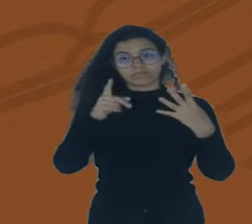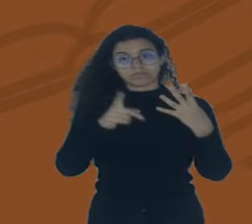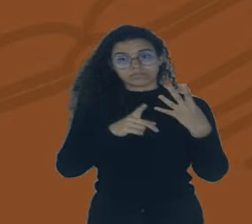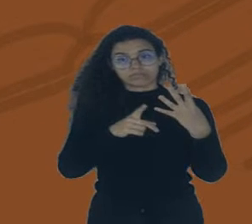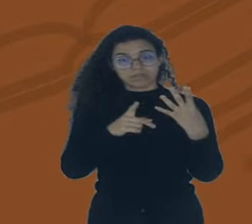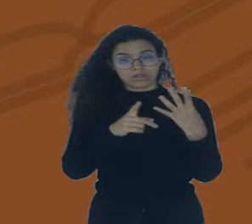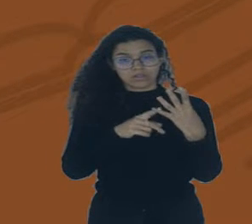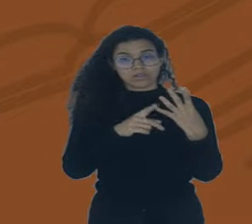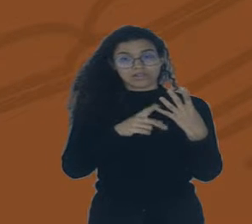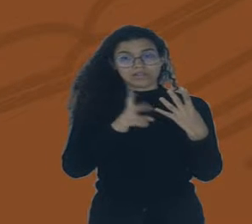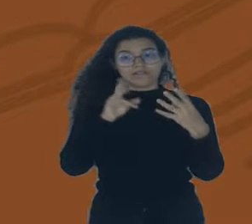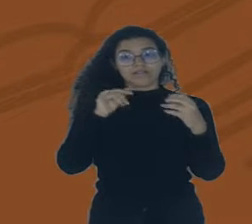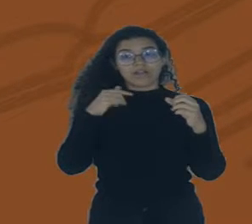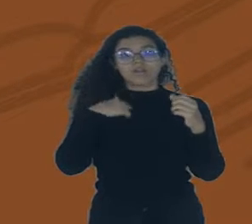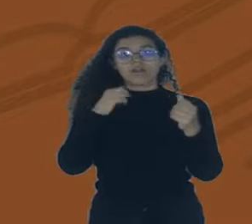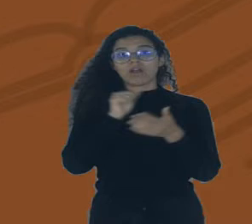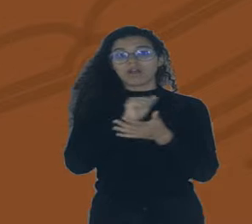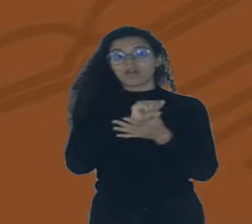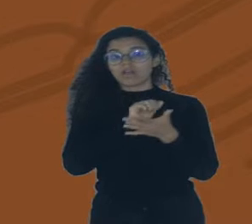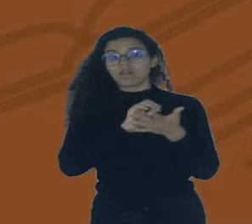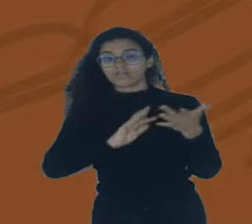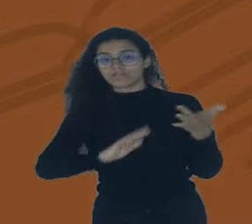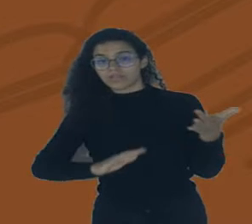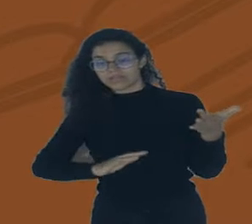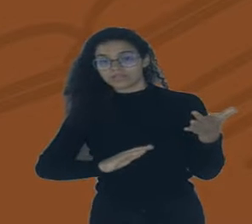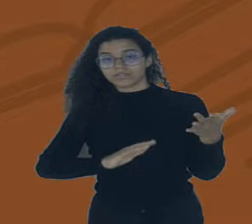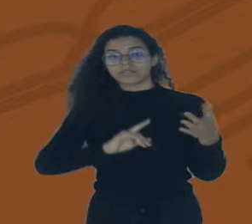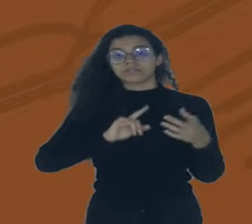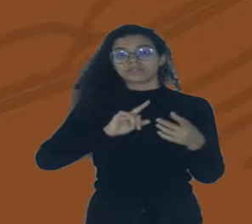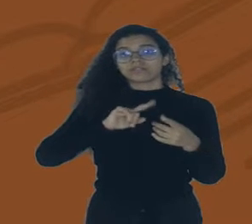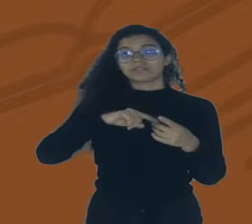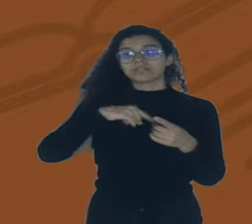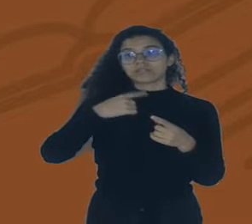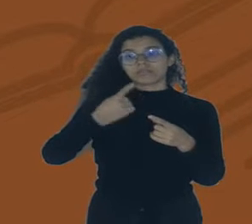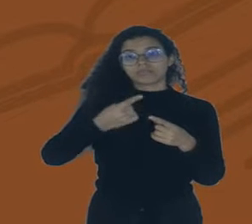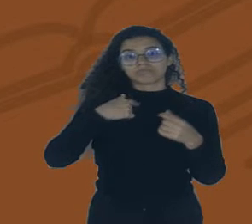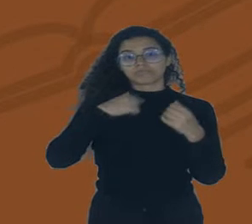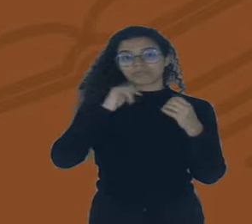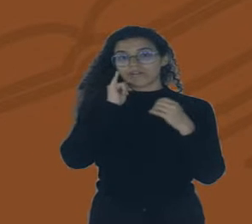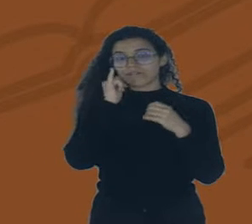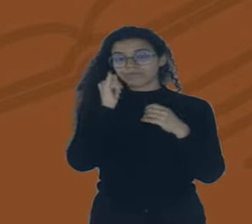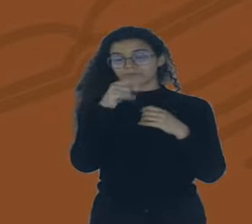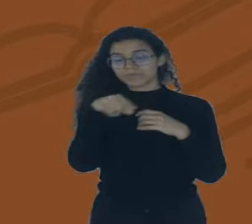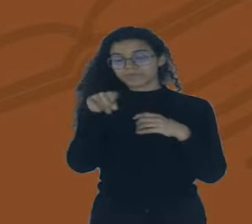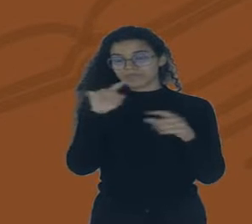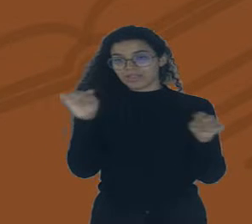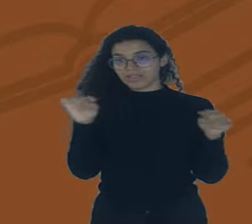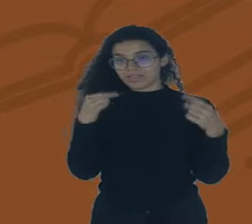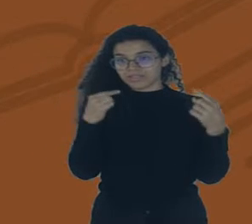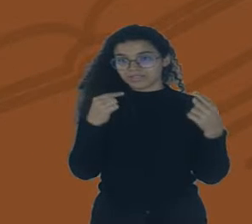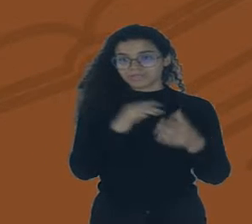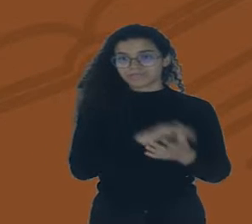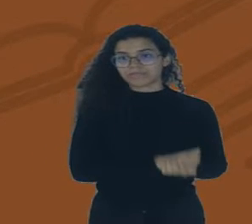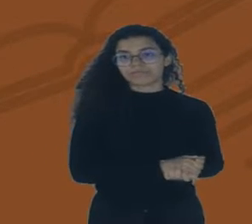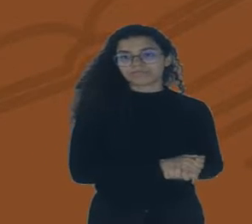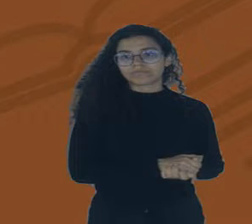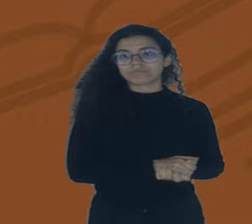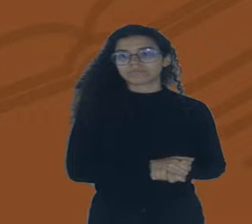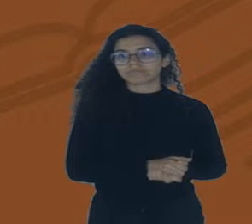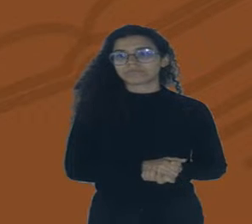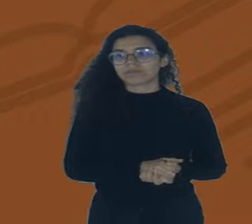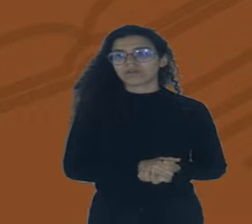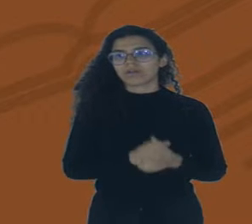encerrando esta aula com algumas atividades e com um desafio. Muito bem.